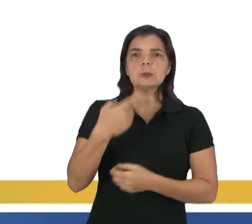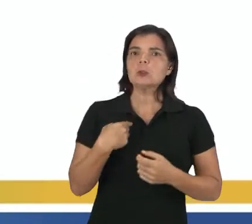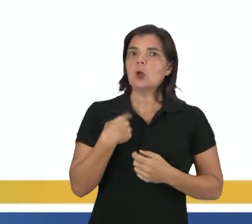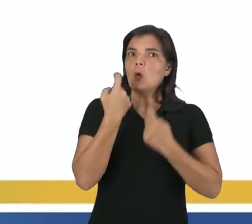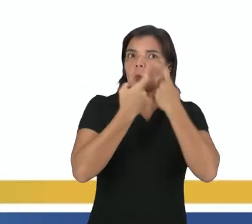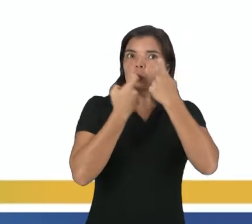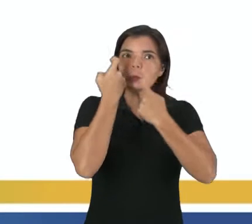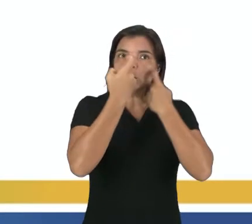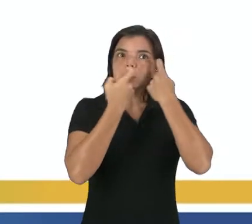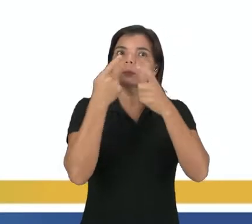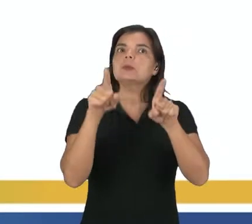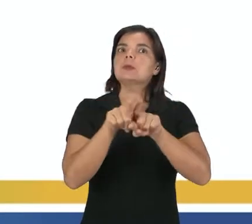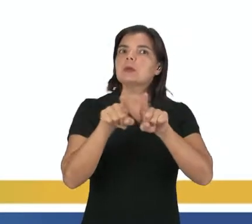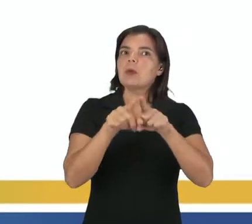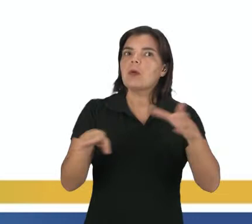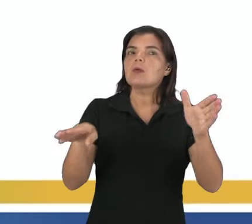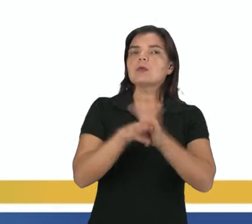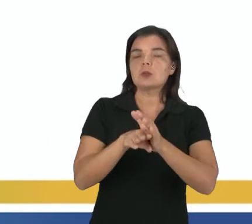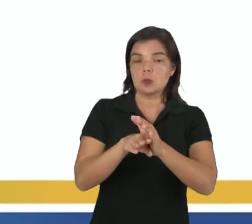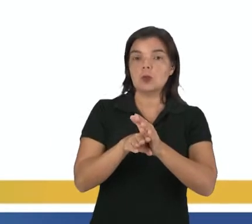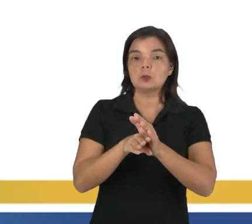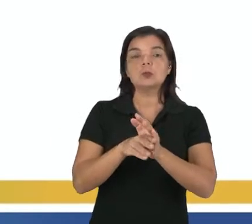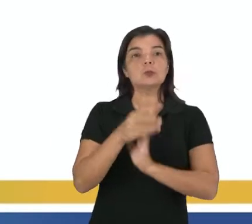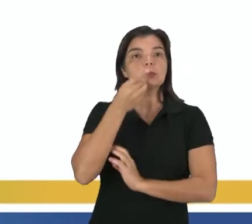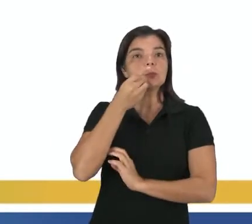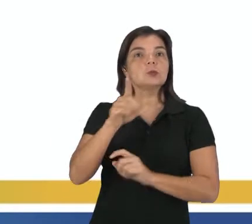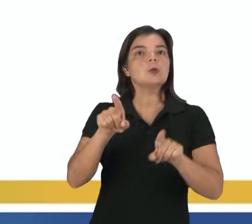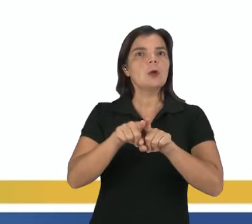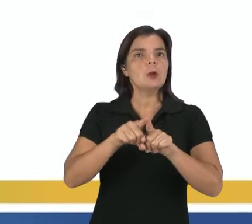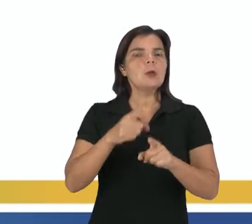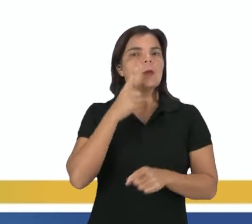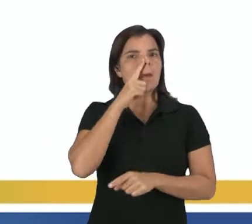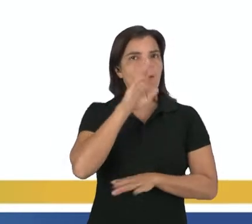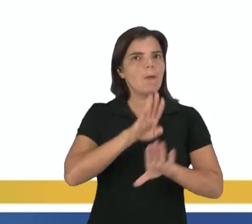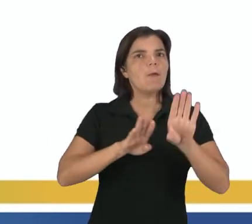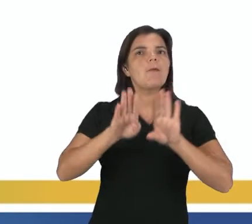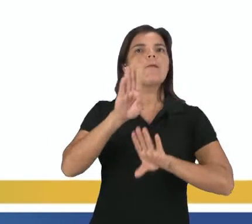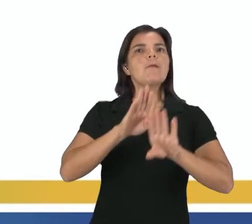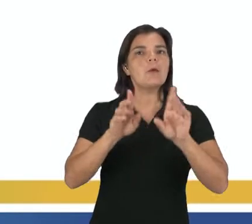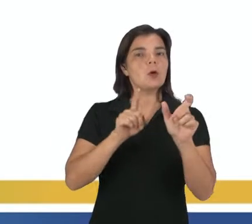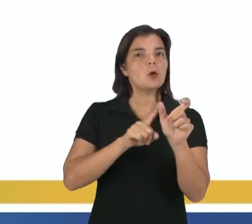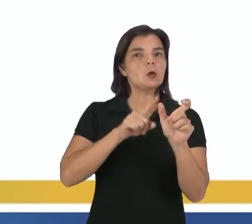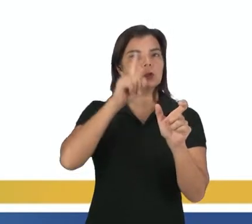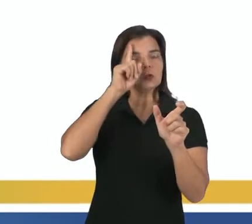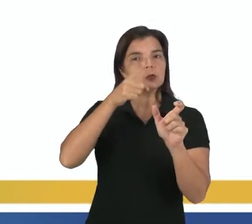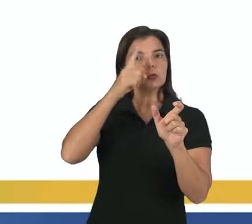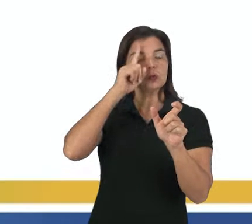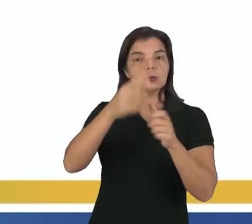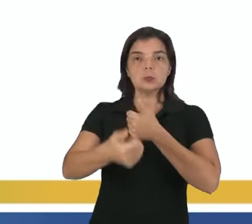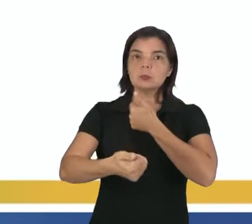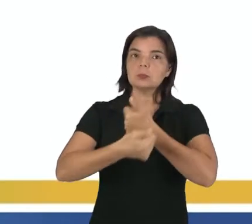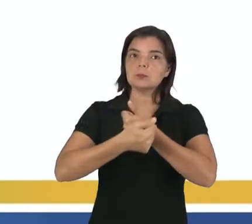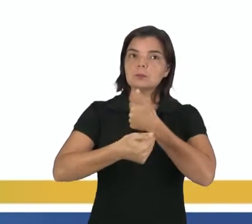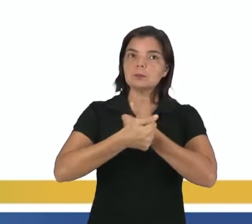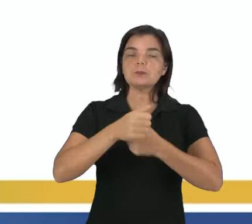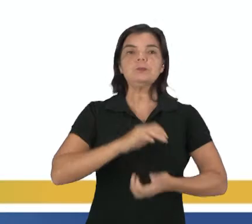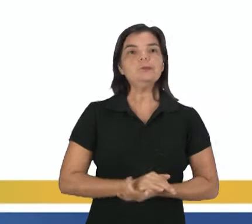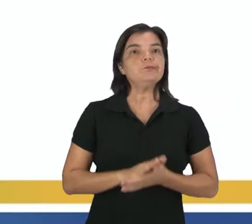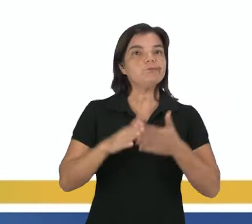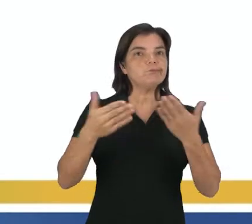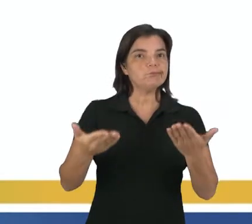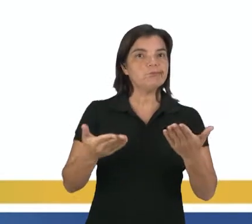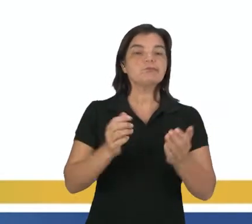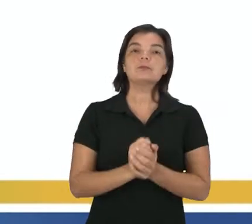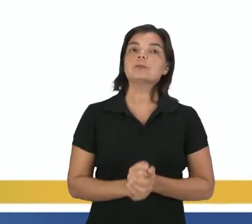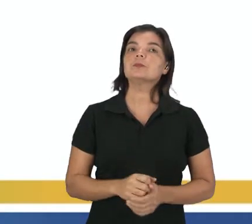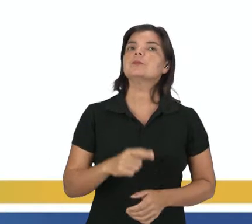constantemente atormentados com a chegada desse dia, e a cautela era a palavra de ordem quando ele se aproximava.